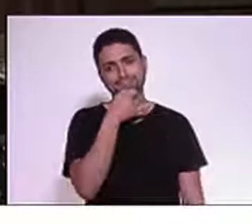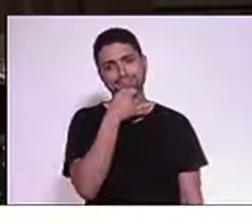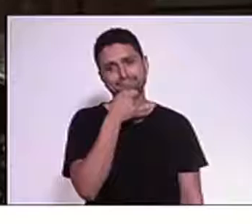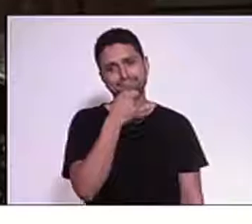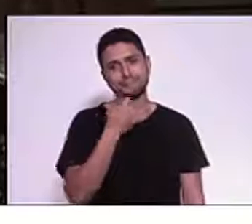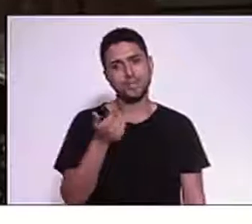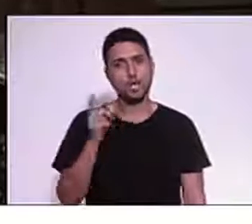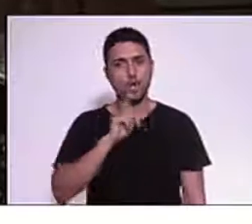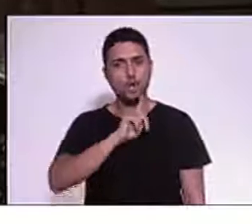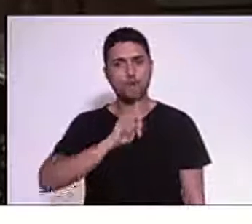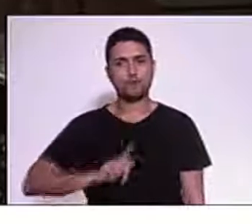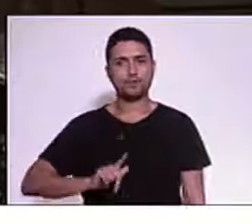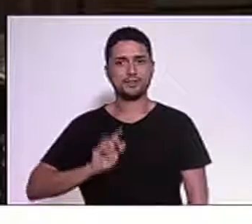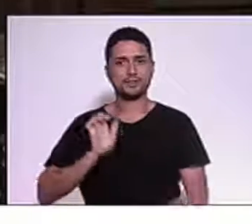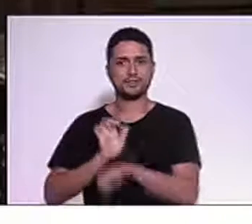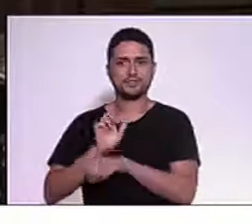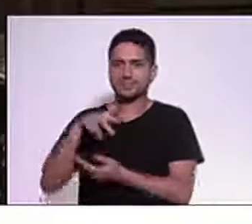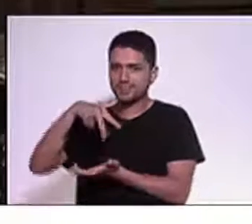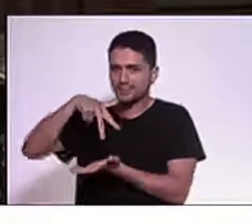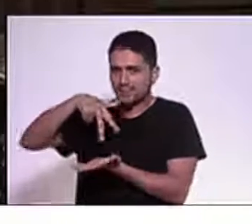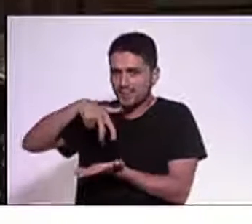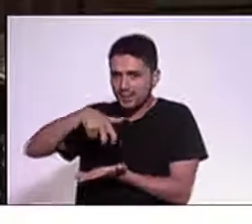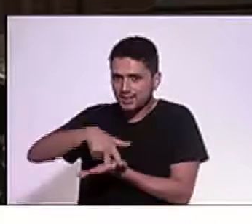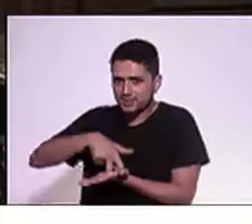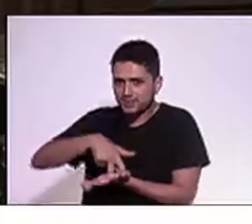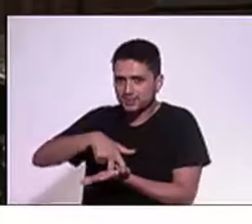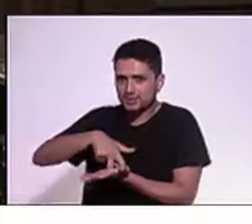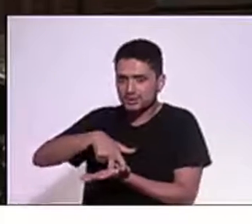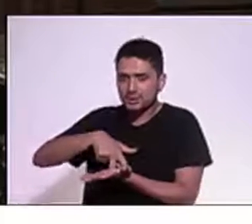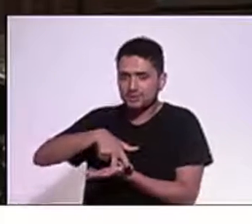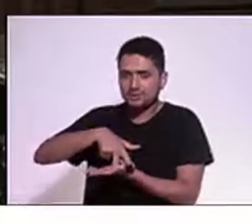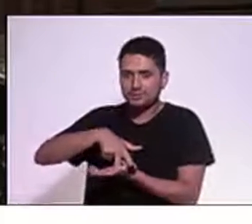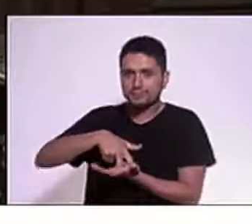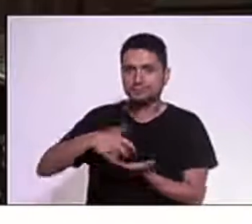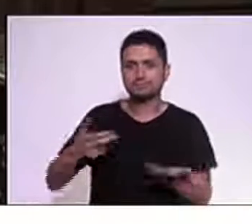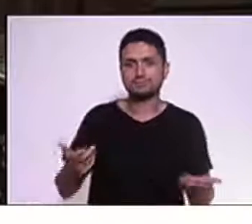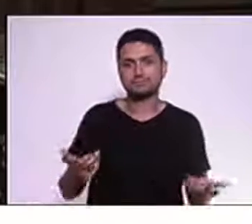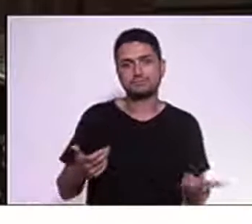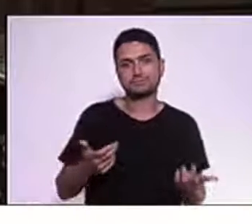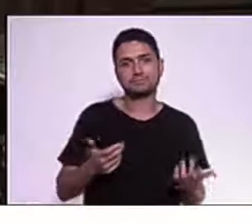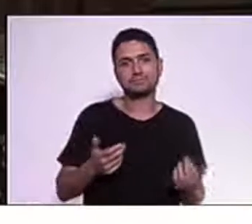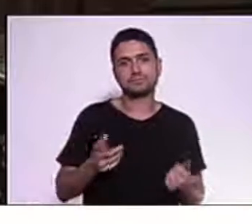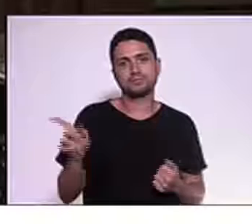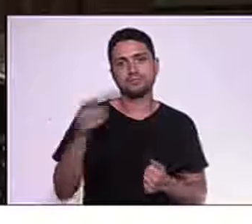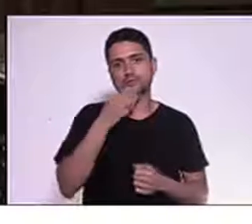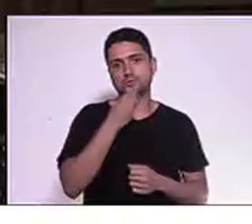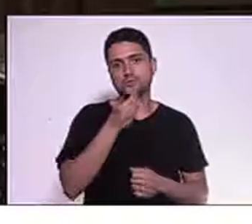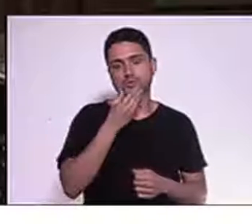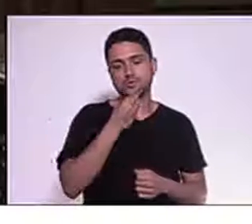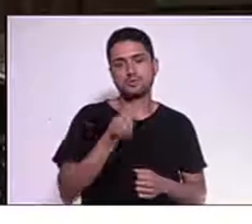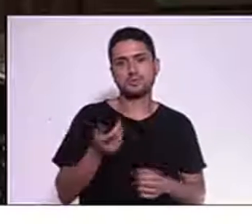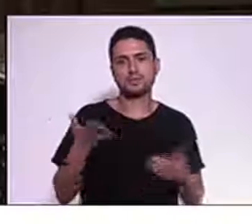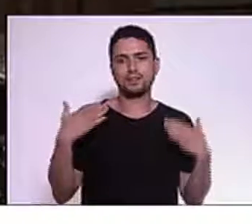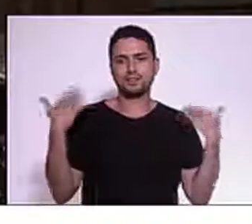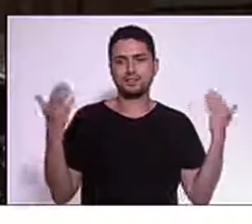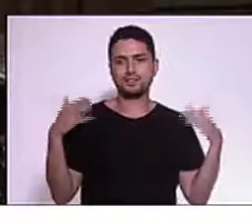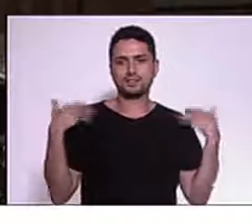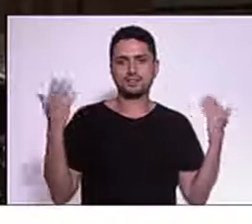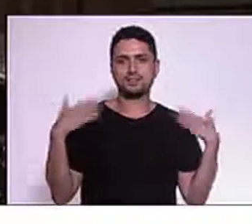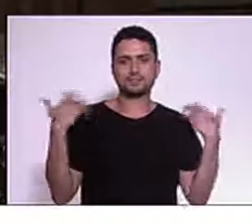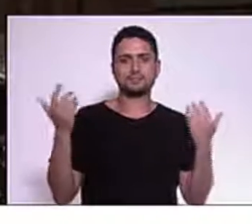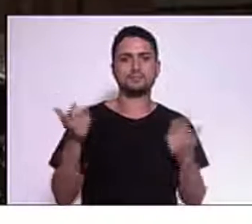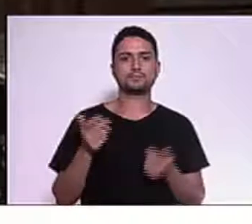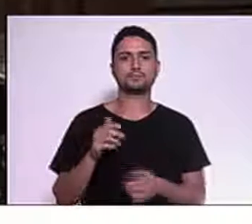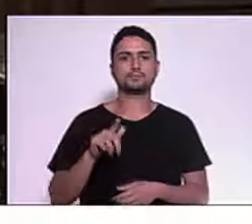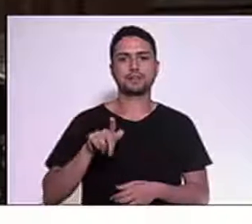quando o governador do estado se ajoelha diante daquele que trouxe tantas alegrias, que